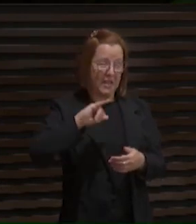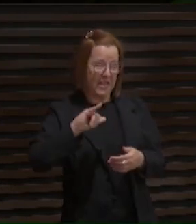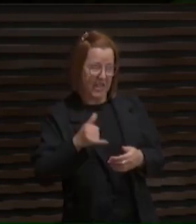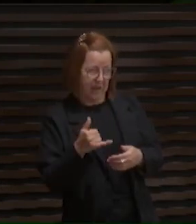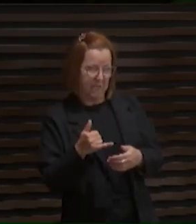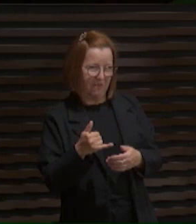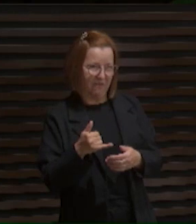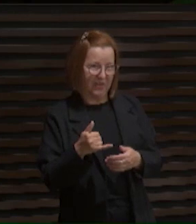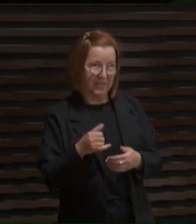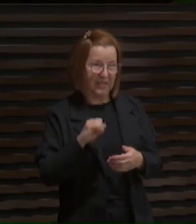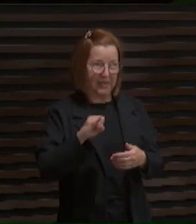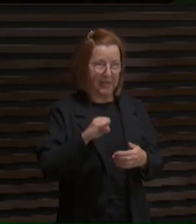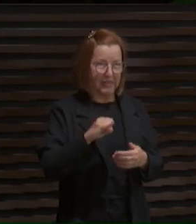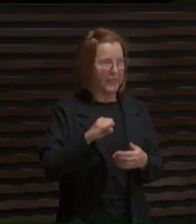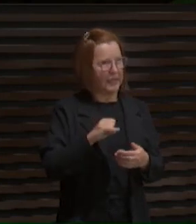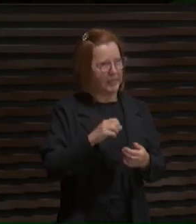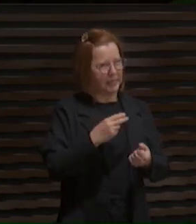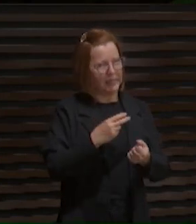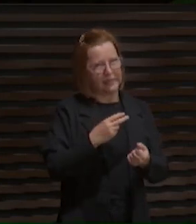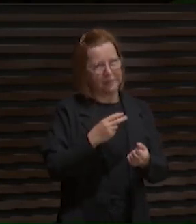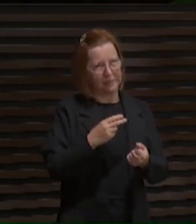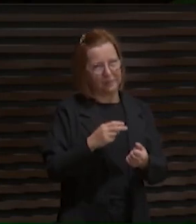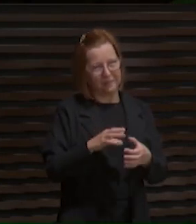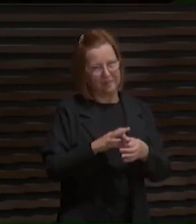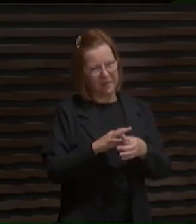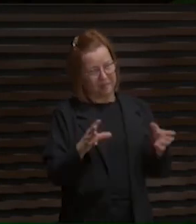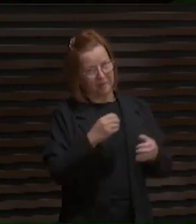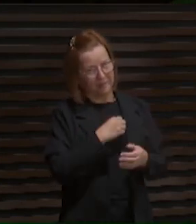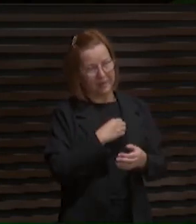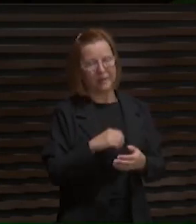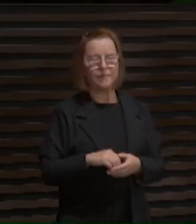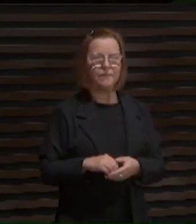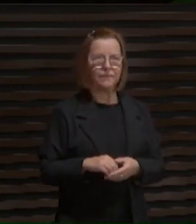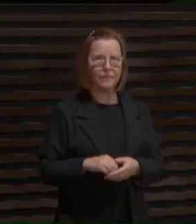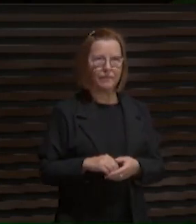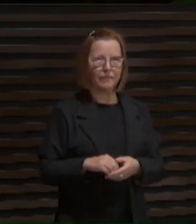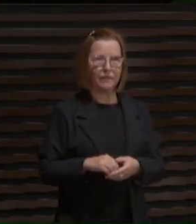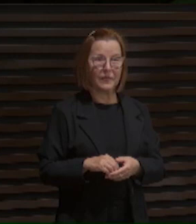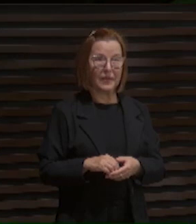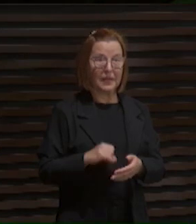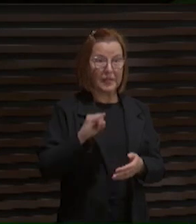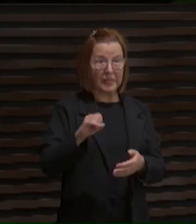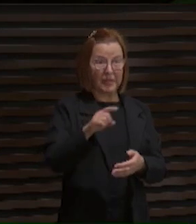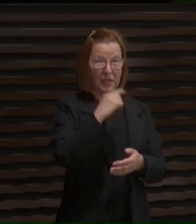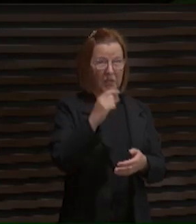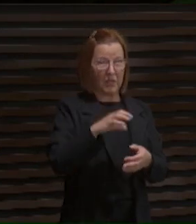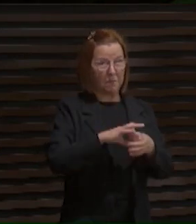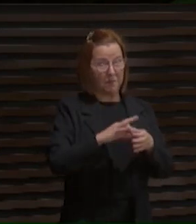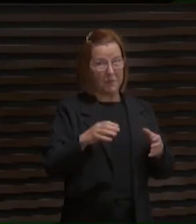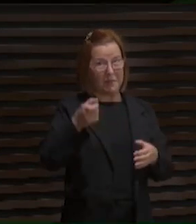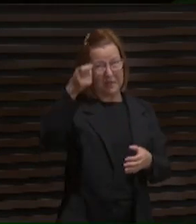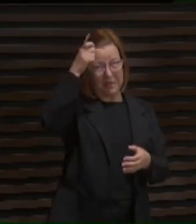leão, buscando apenas uma brecha, o ponto em que nós permitimos que ele entre para reinar em nossos corpos mortais.